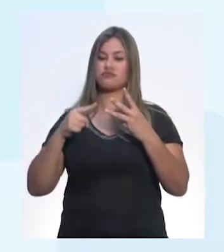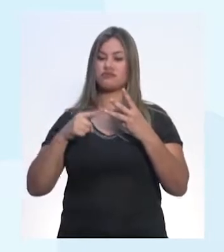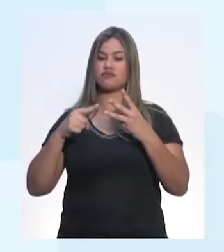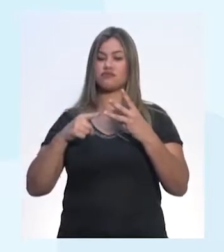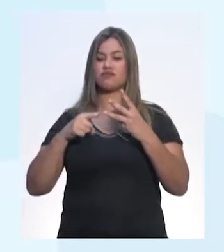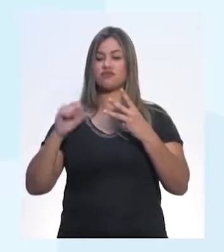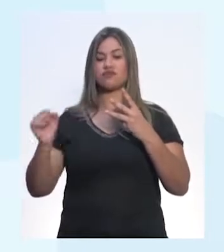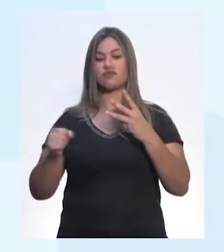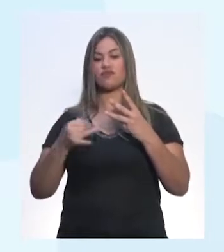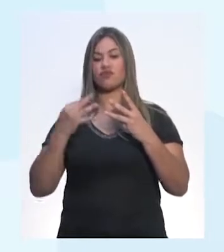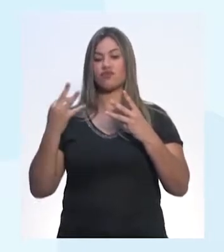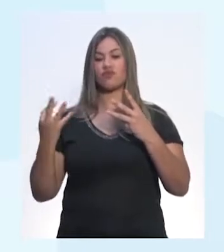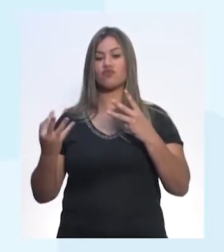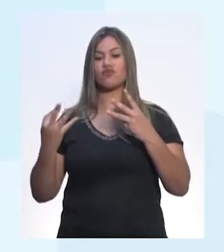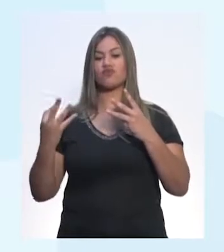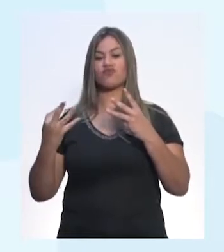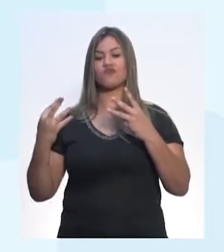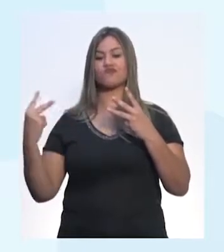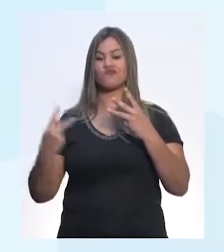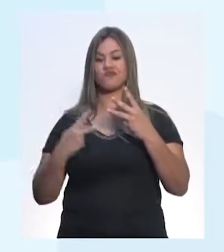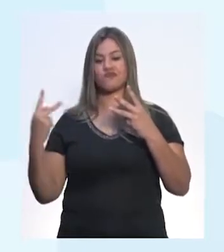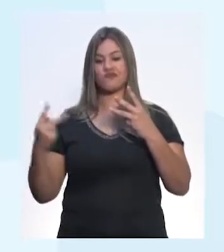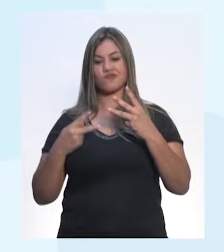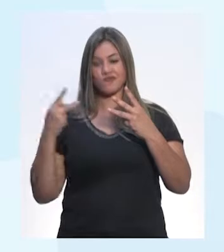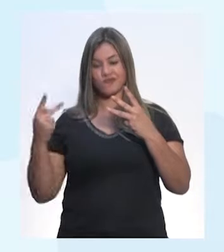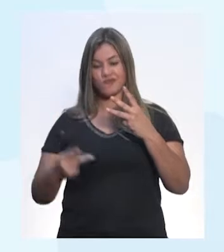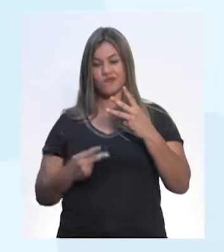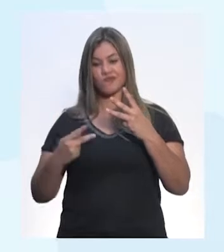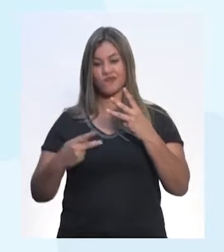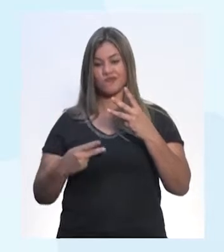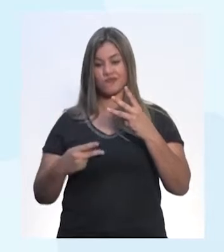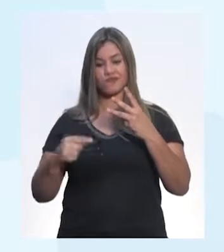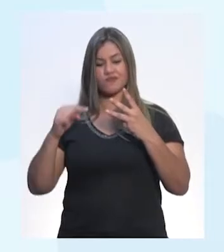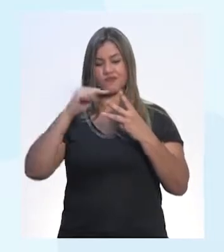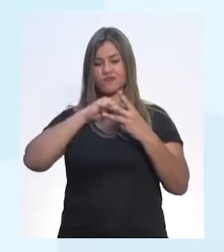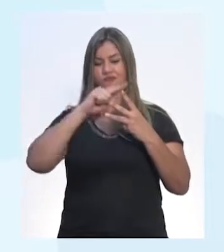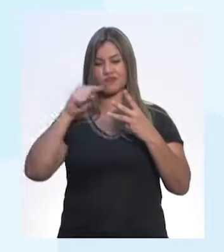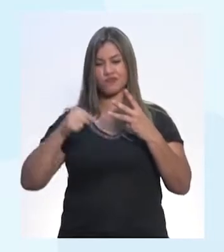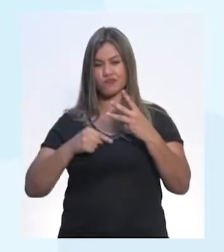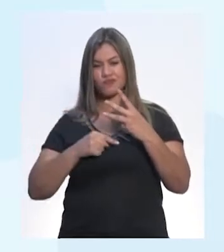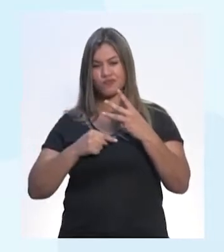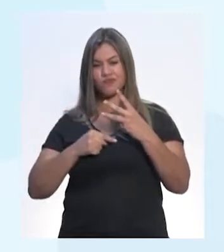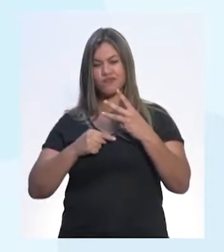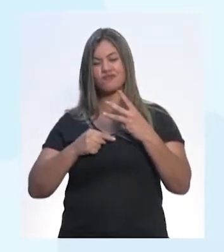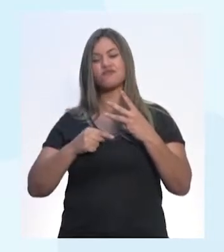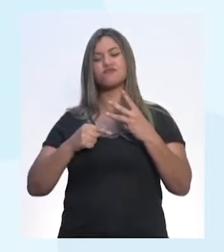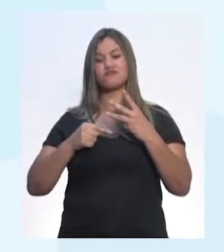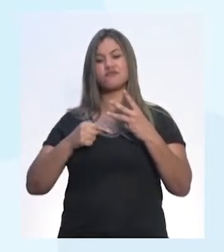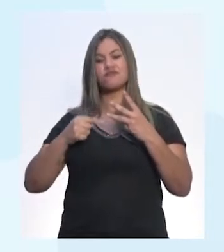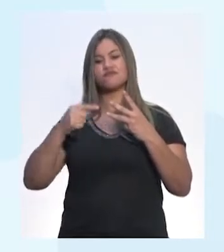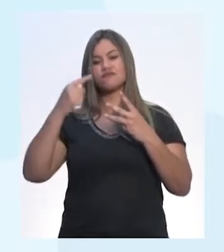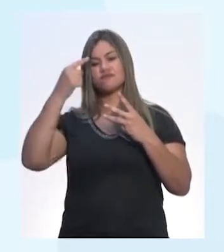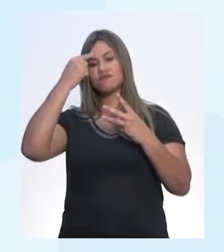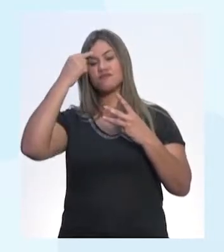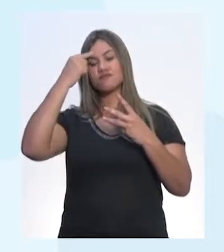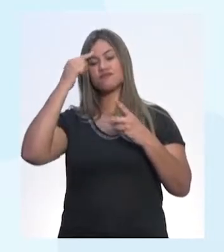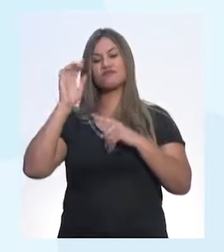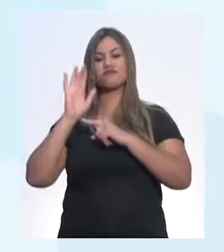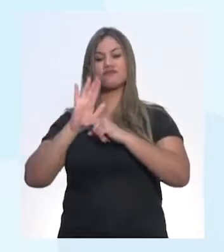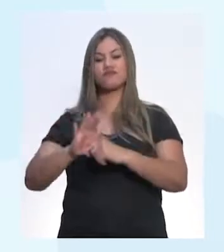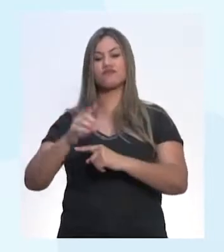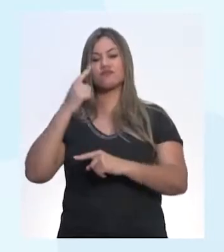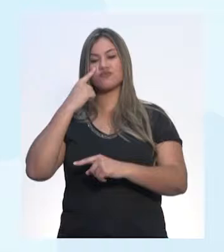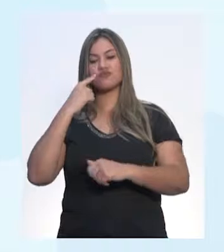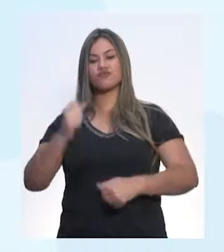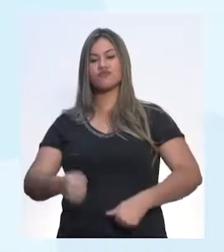a quantidade de erros. Correto? Então, acho que elencar esses elementos ajuda na construção